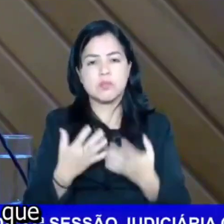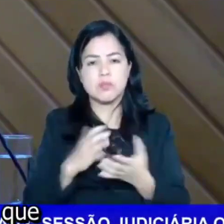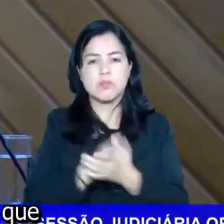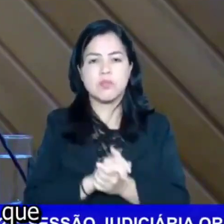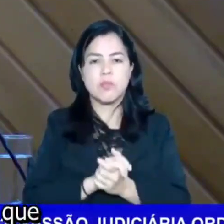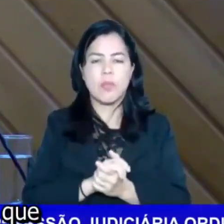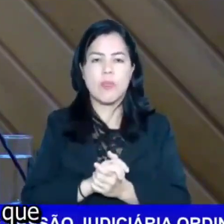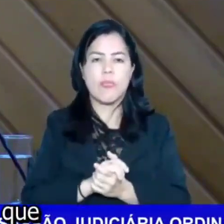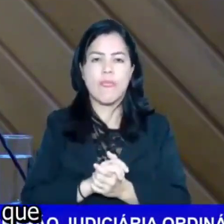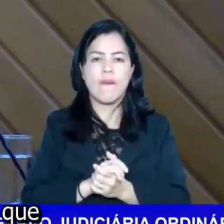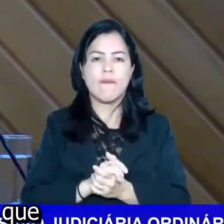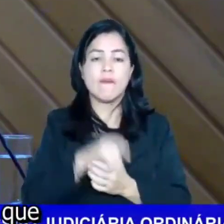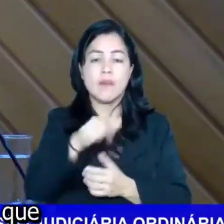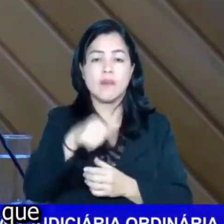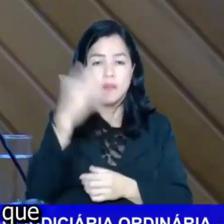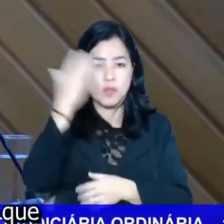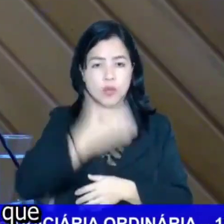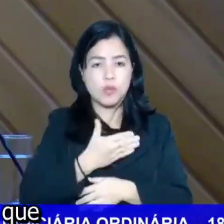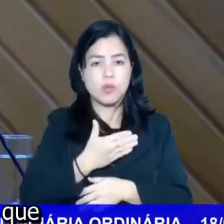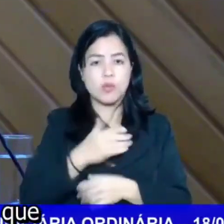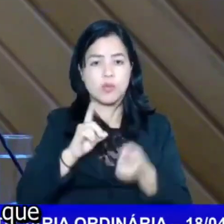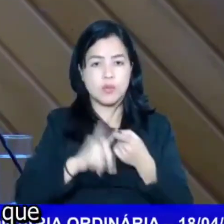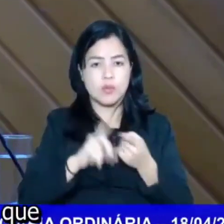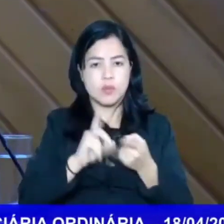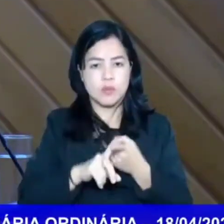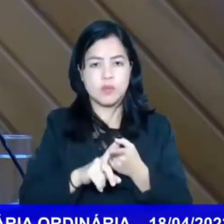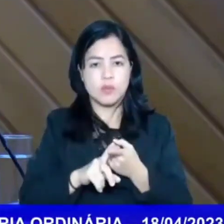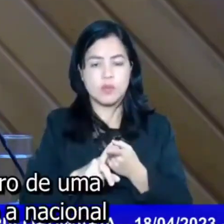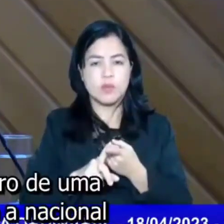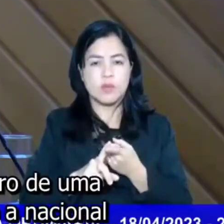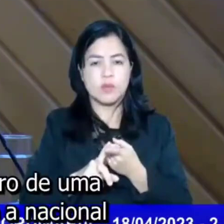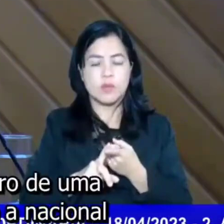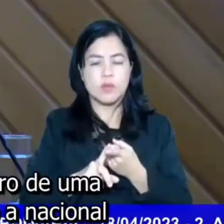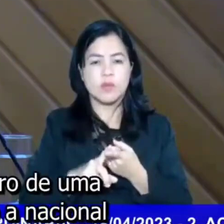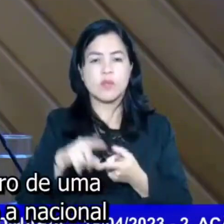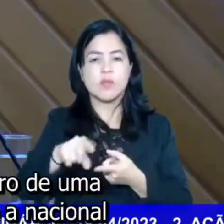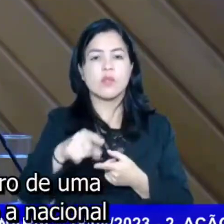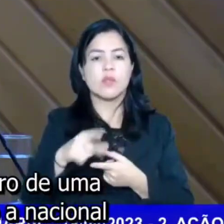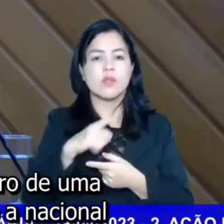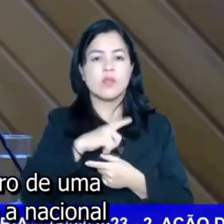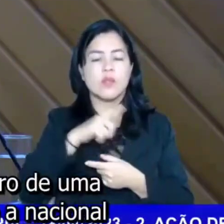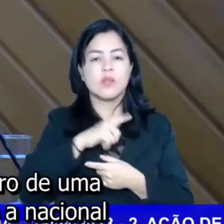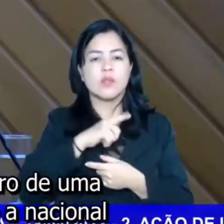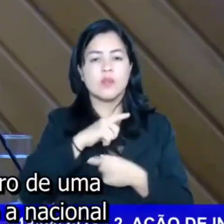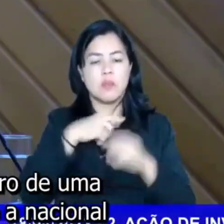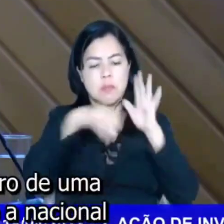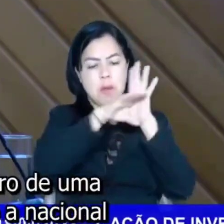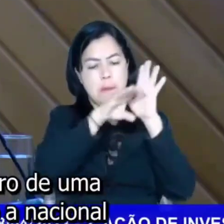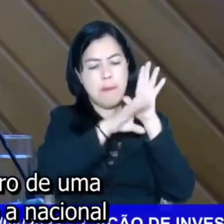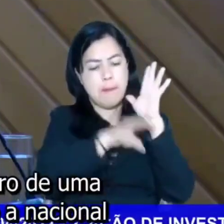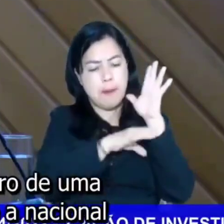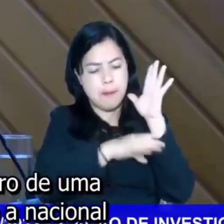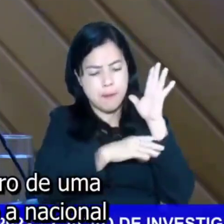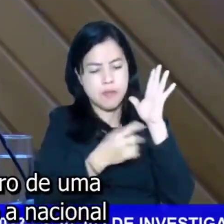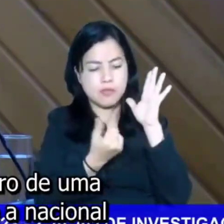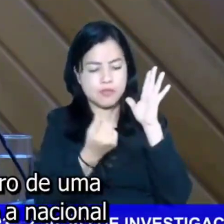que essa comprovação e que essa prestação de contas em si seria feita dentro de uma ação